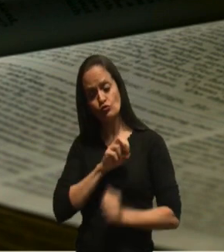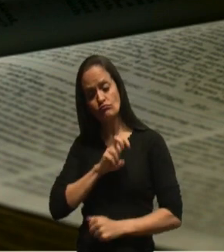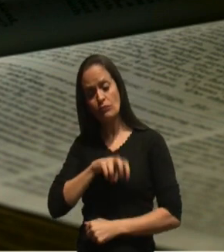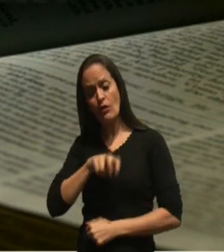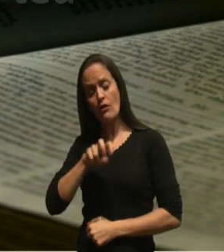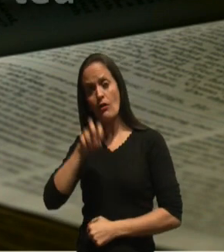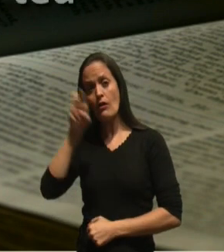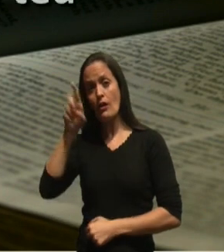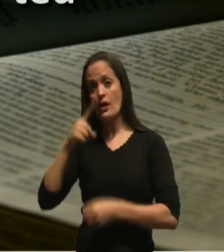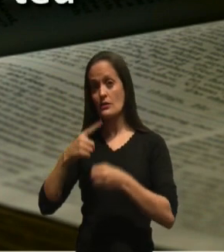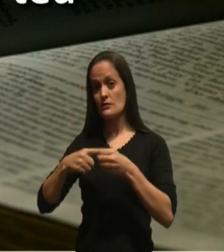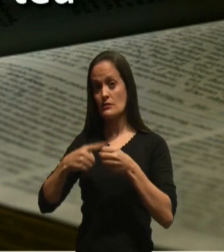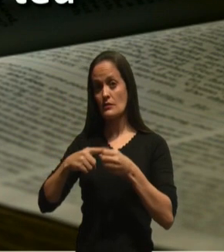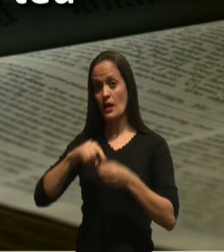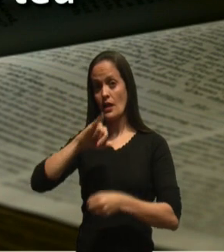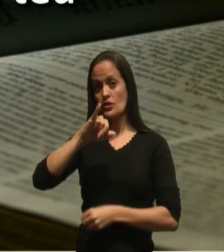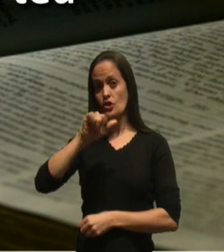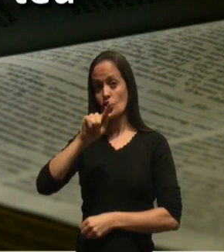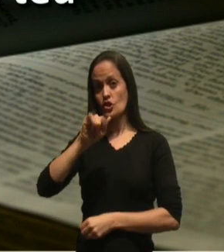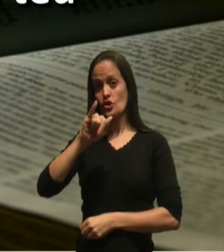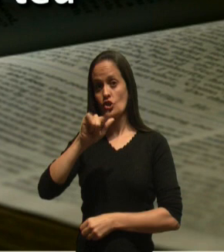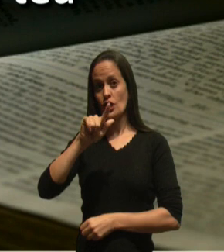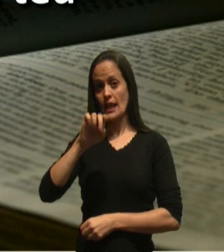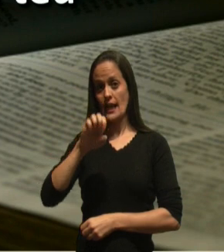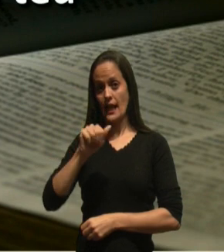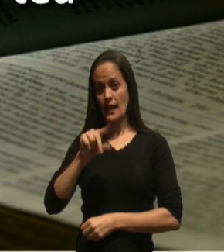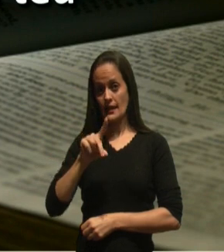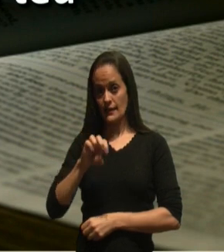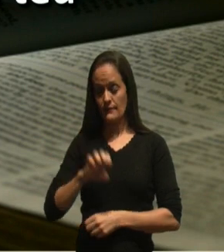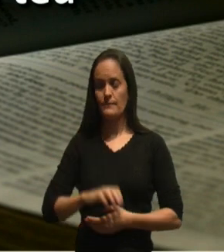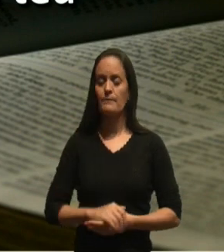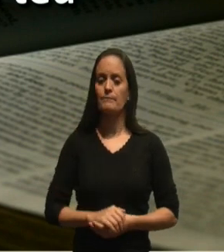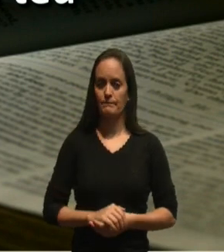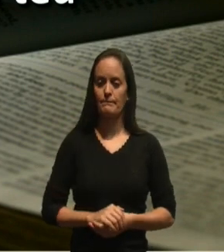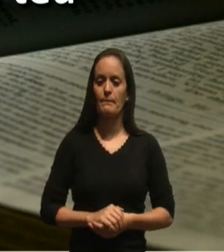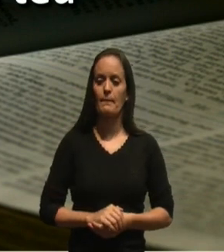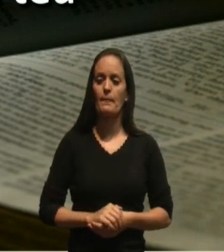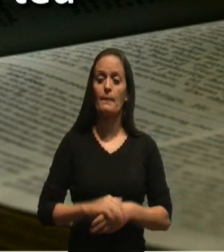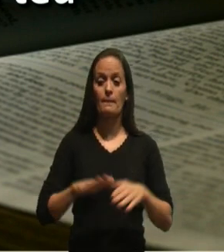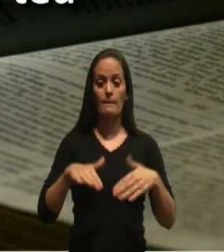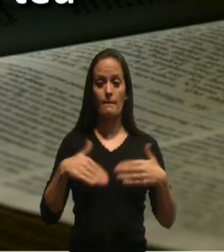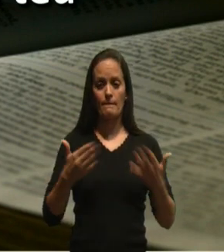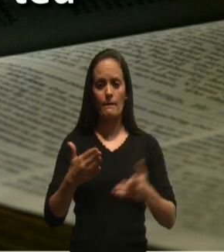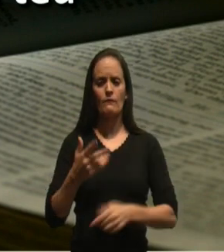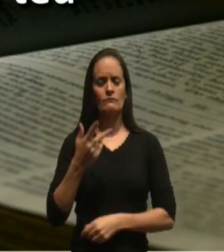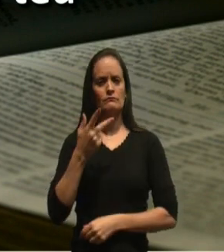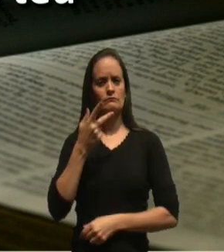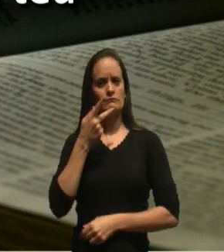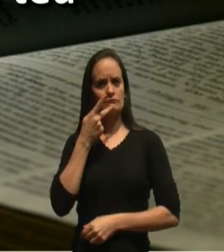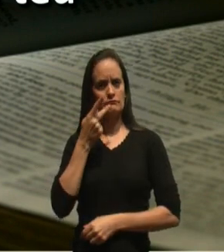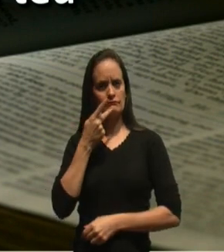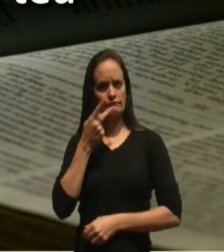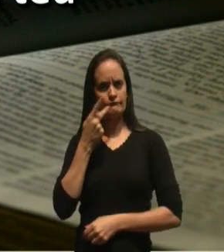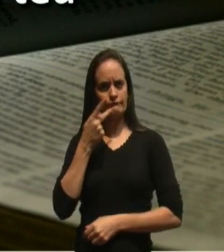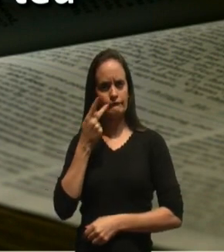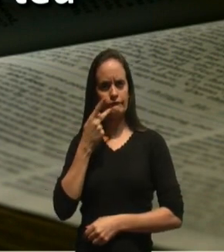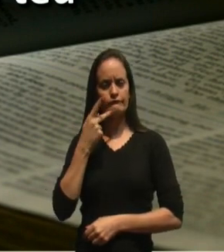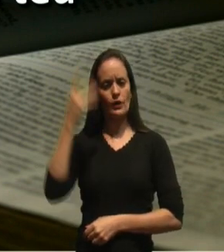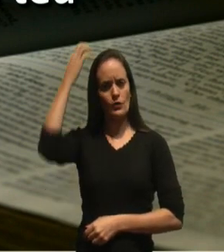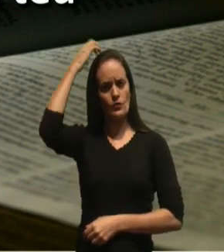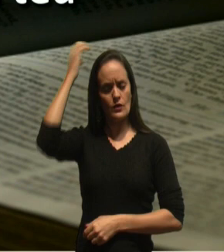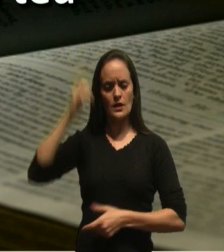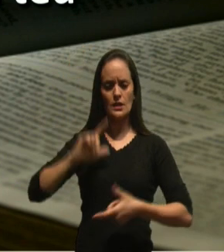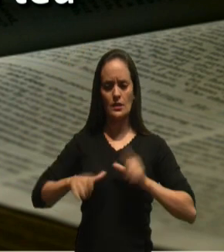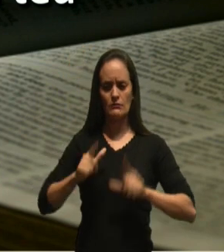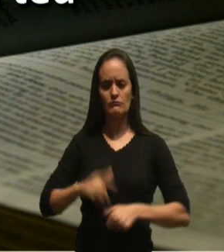Ramote Gileade. Acabe, rei de Israel, perguntou a Josafá, rei de Judá: irás